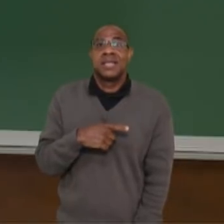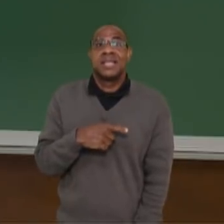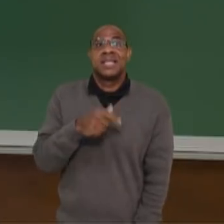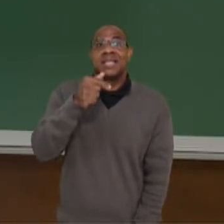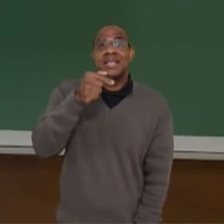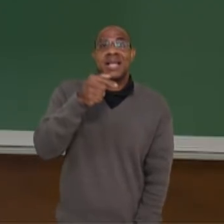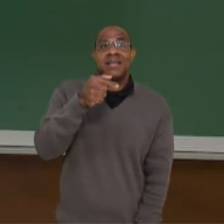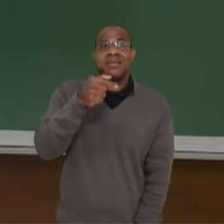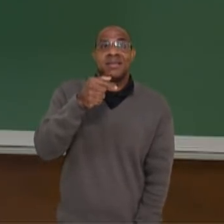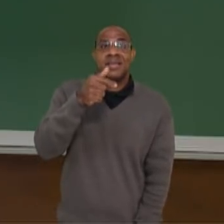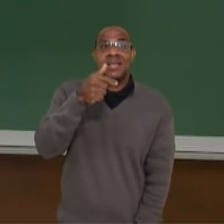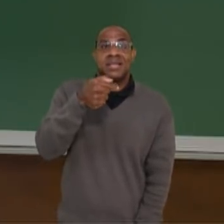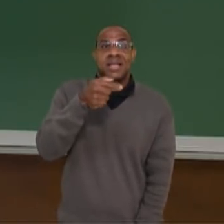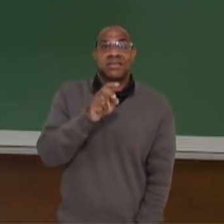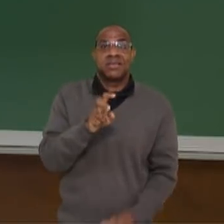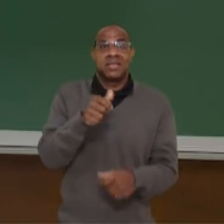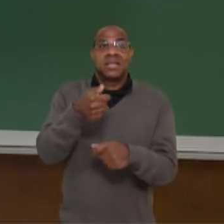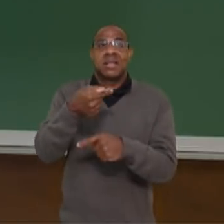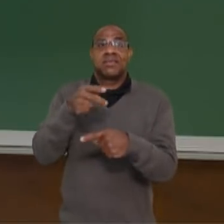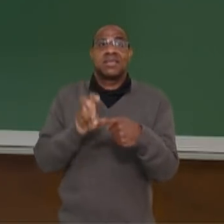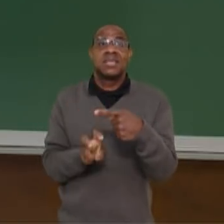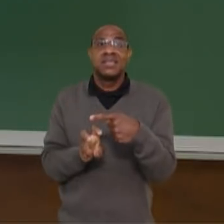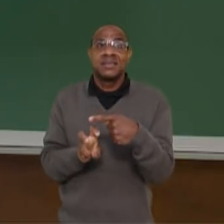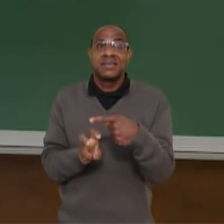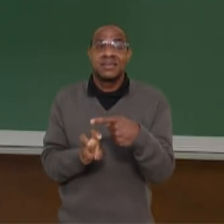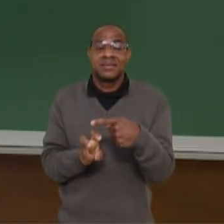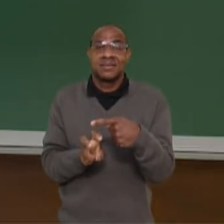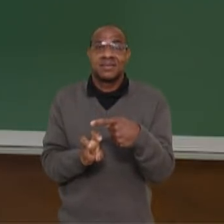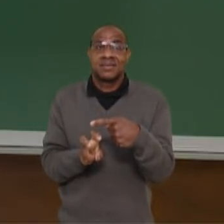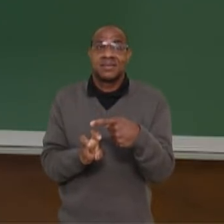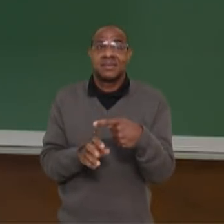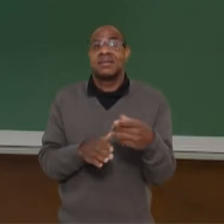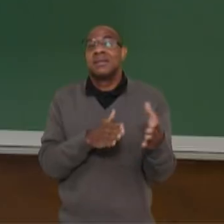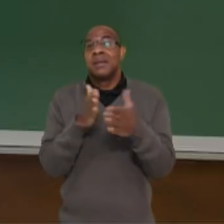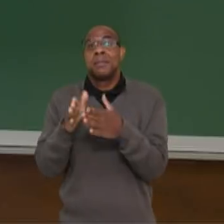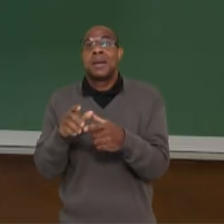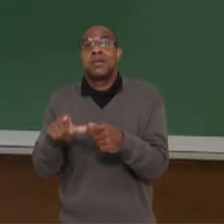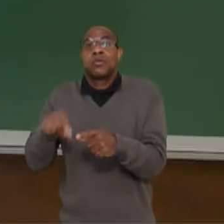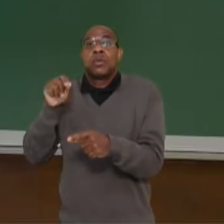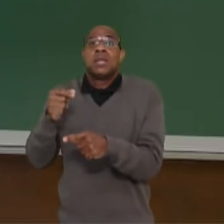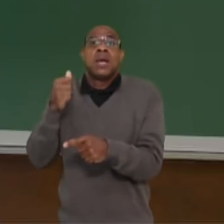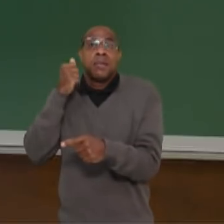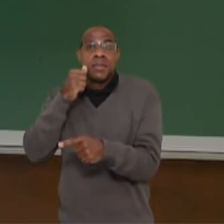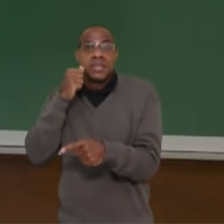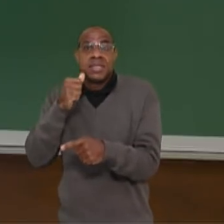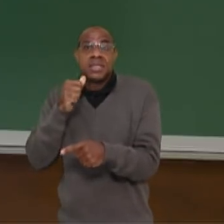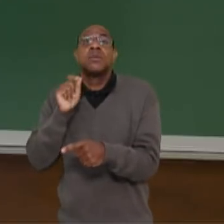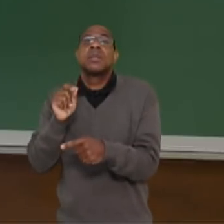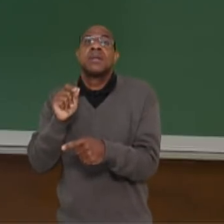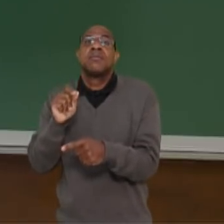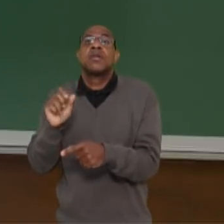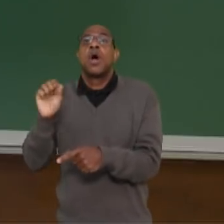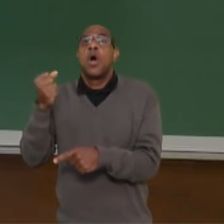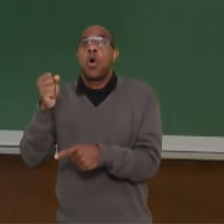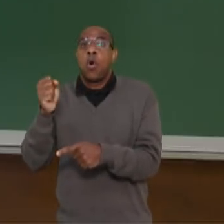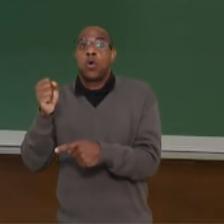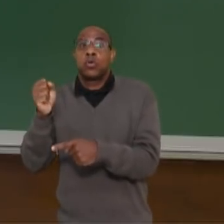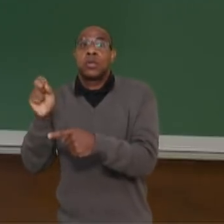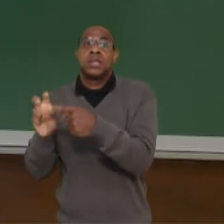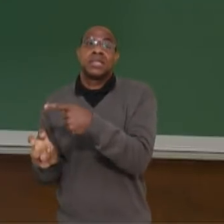7/15 de probabilidade, para sortear as meninas, o que me falta? Me falta 8 em 15. Porque